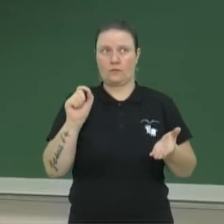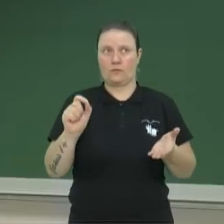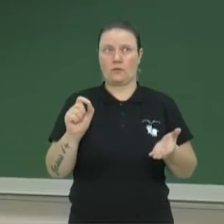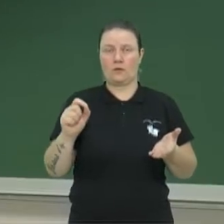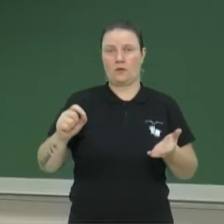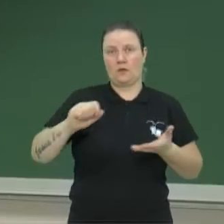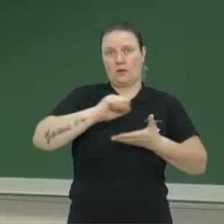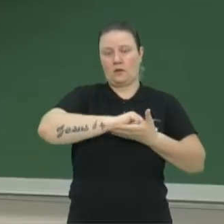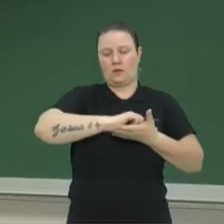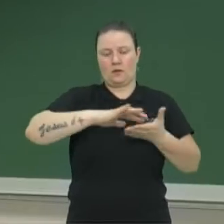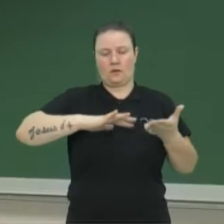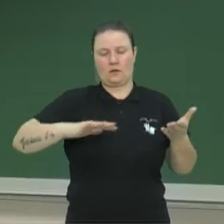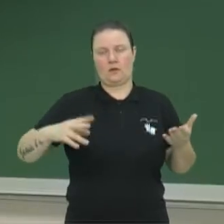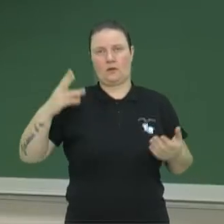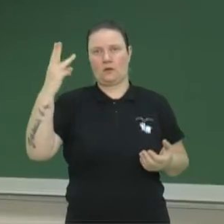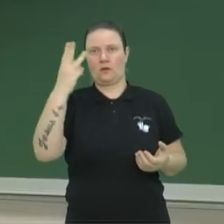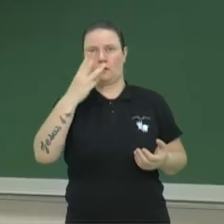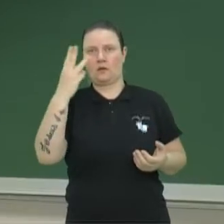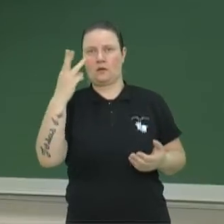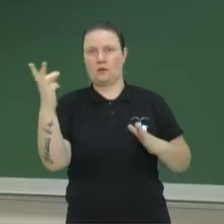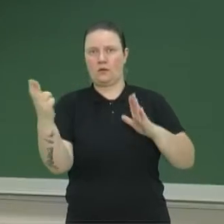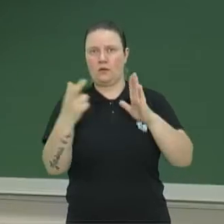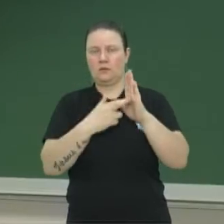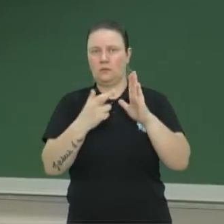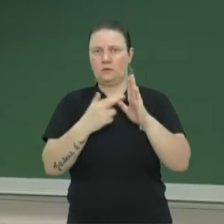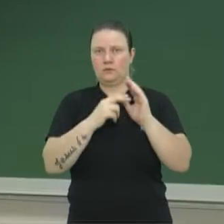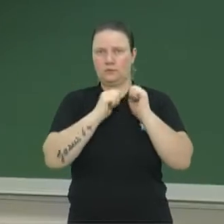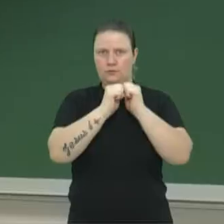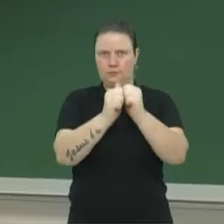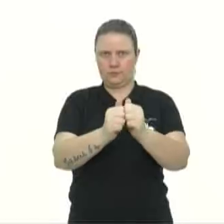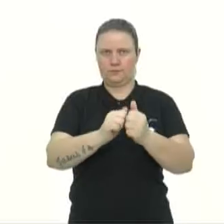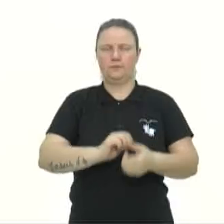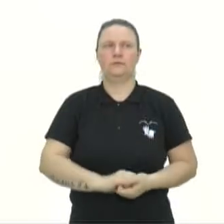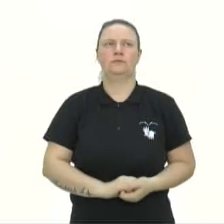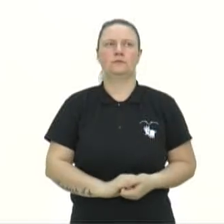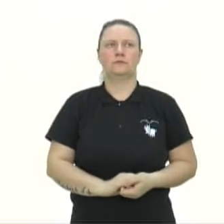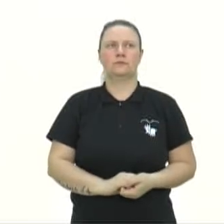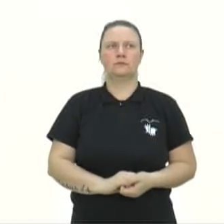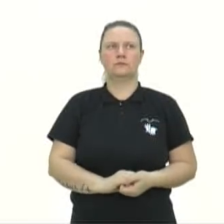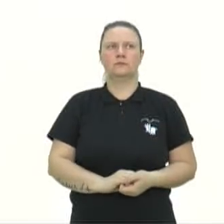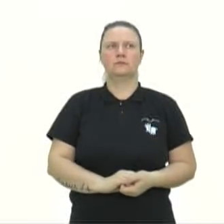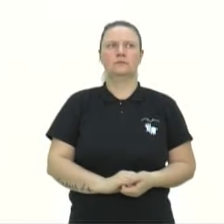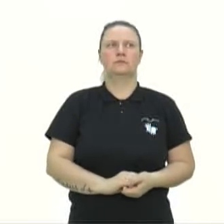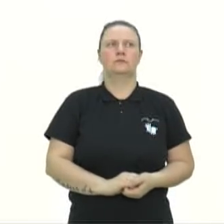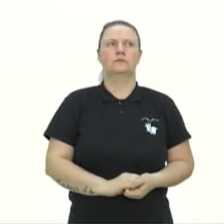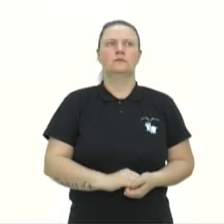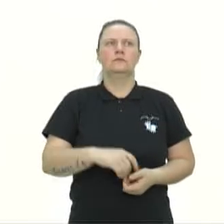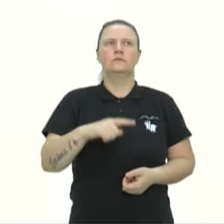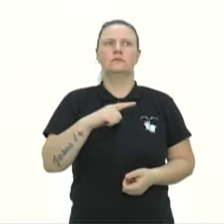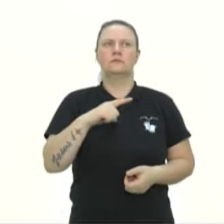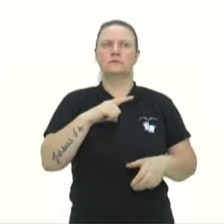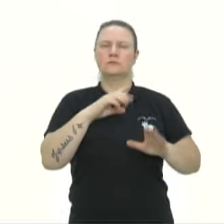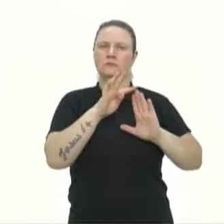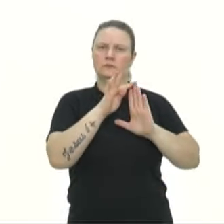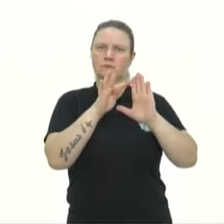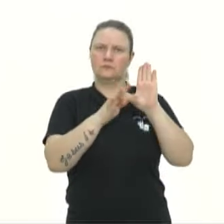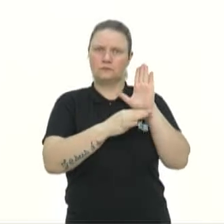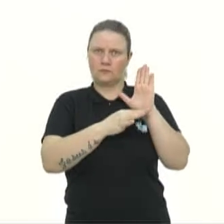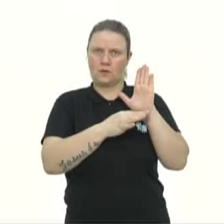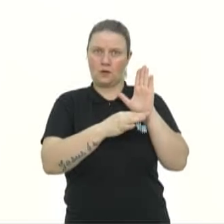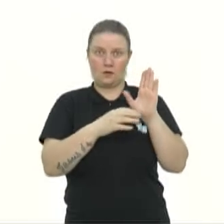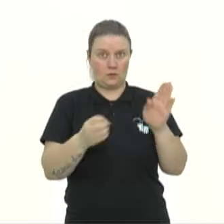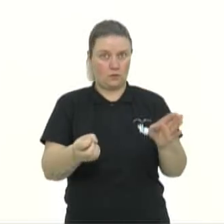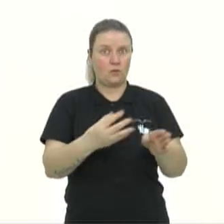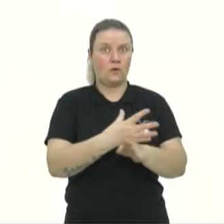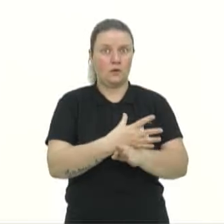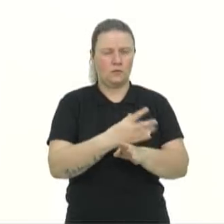agora a terceira atividade para vocês responderem aqui comigo. Olha aqui, então, nós temos um trecho aqui novo, né,